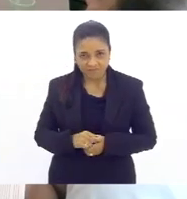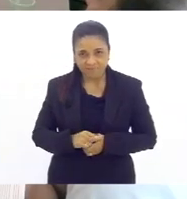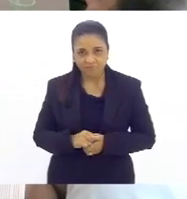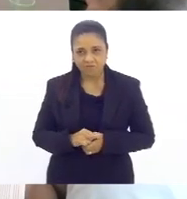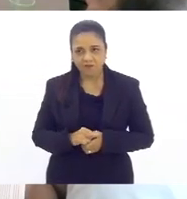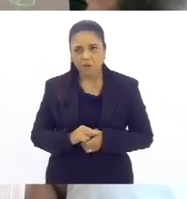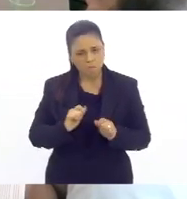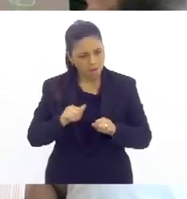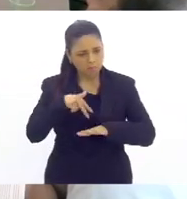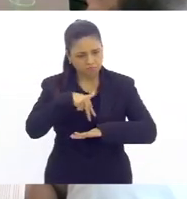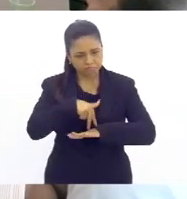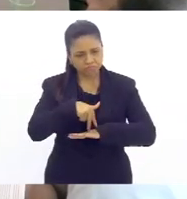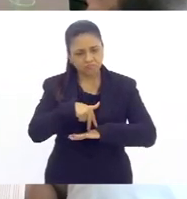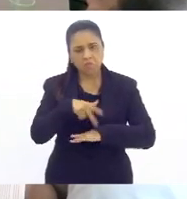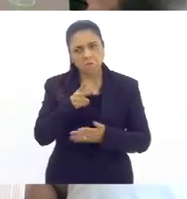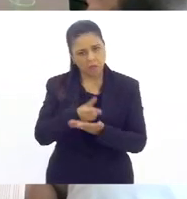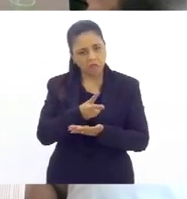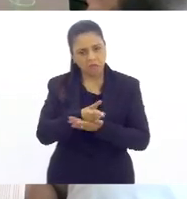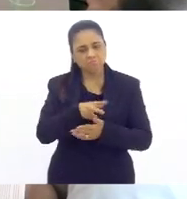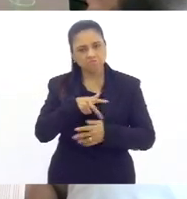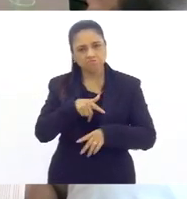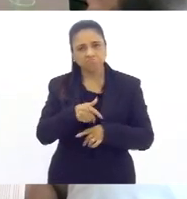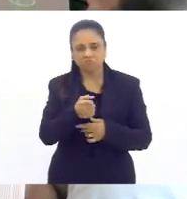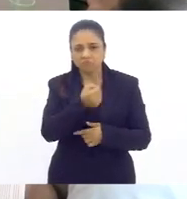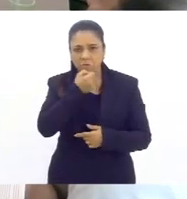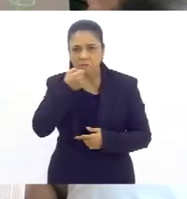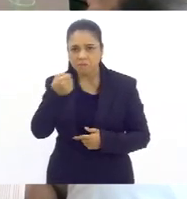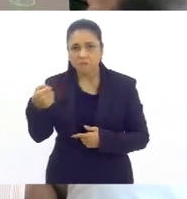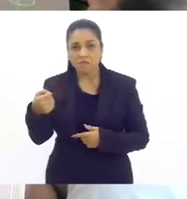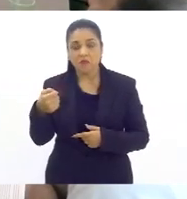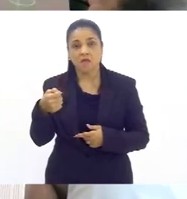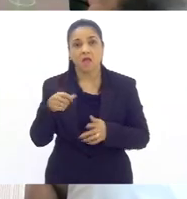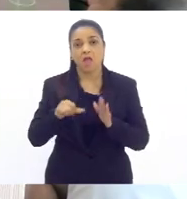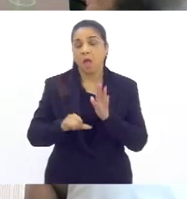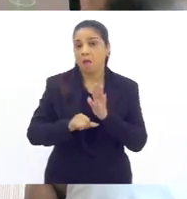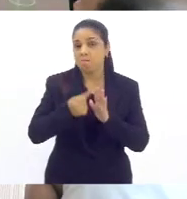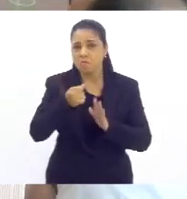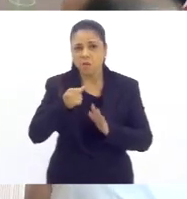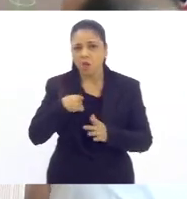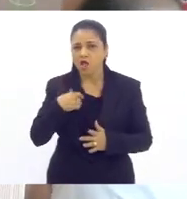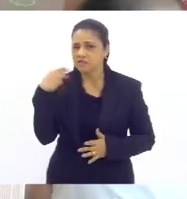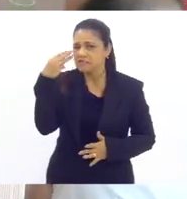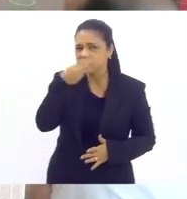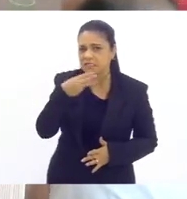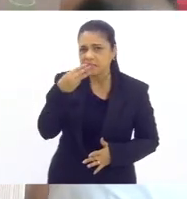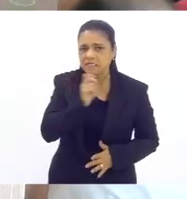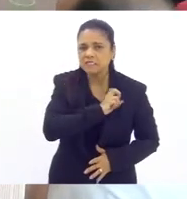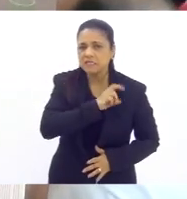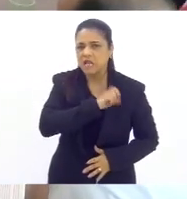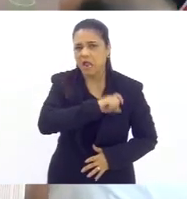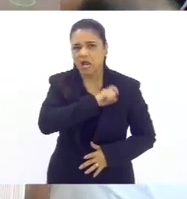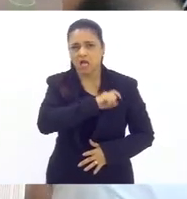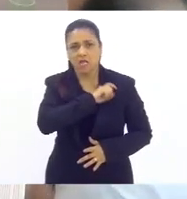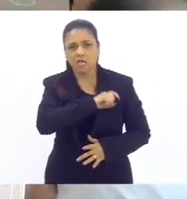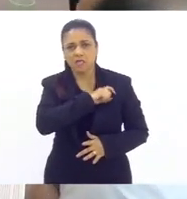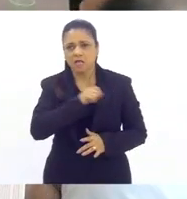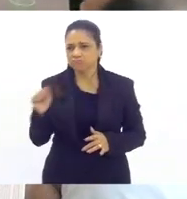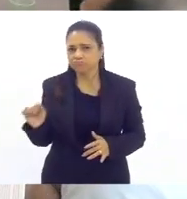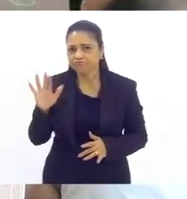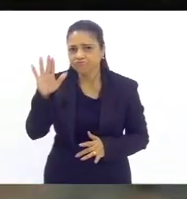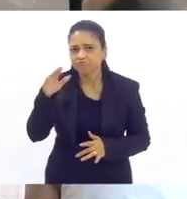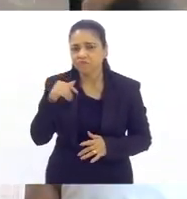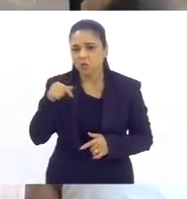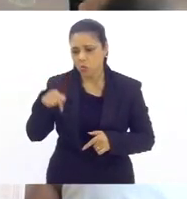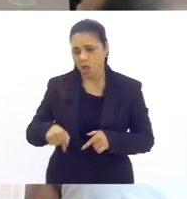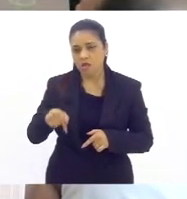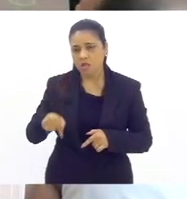alguém deve o microfone para você primeiro Eu acho uma Sacanagem né porque audiência pública dentro da favela do asfalto não